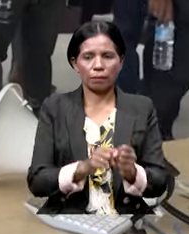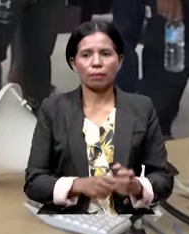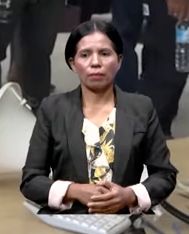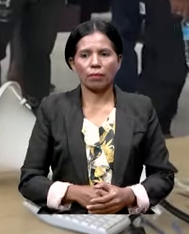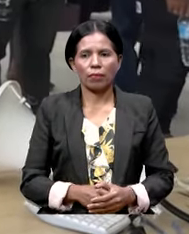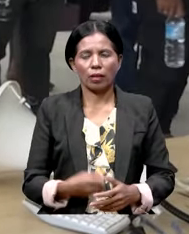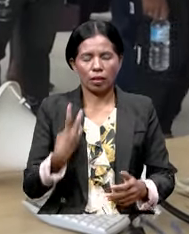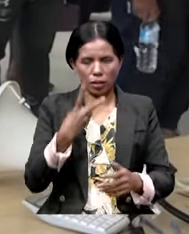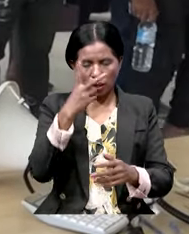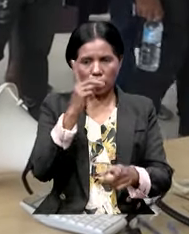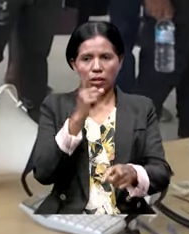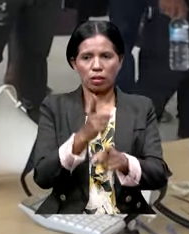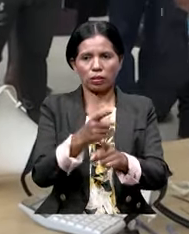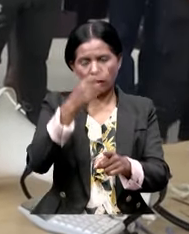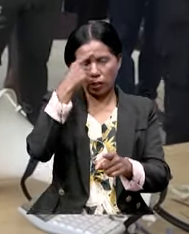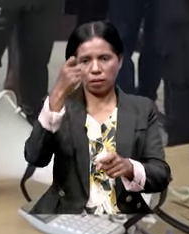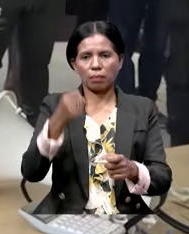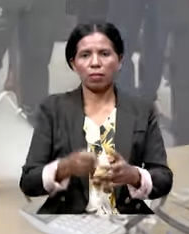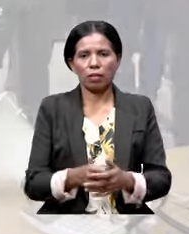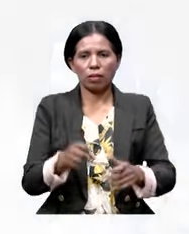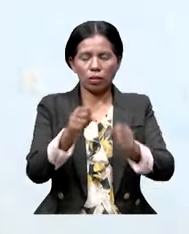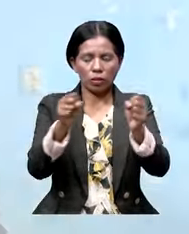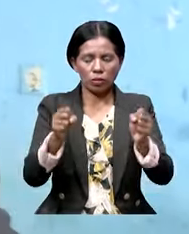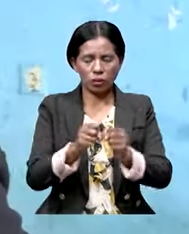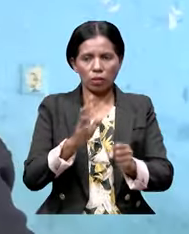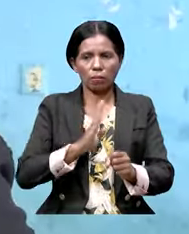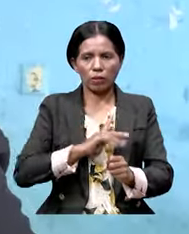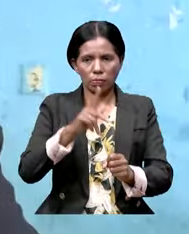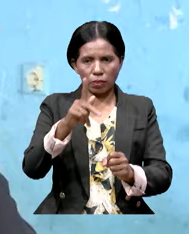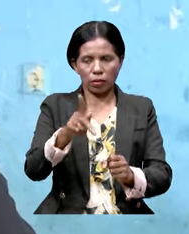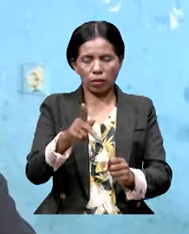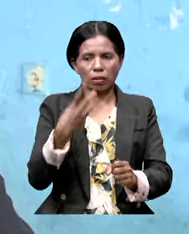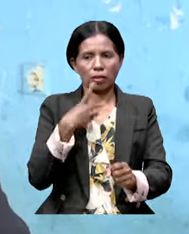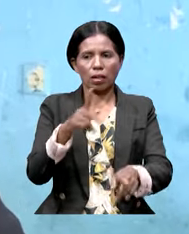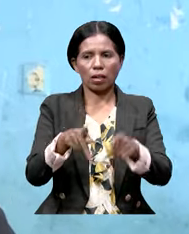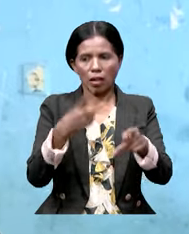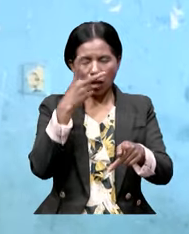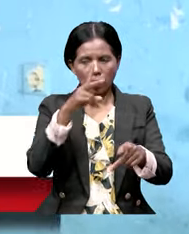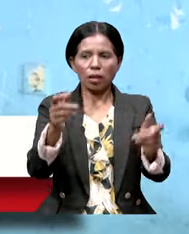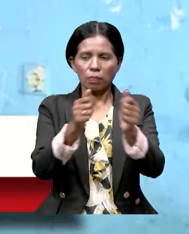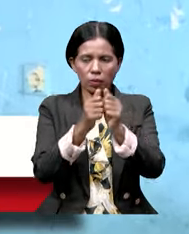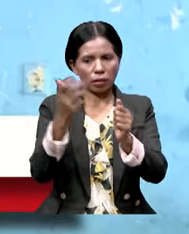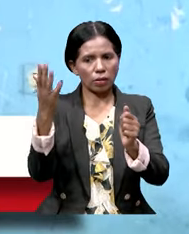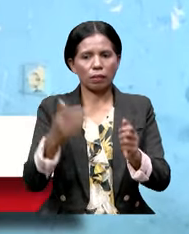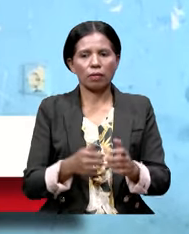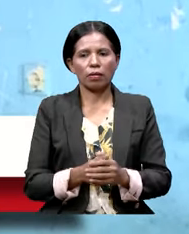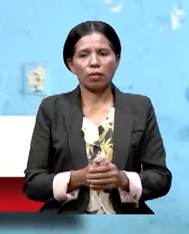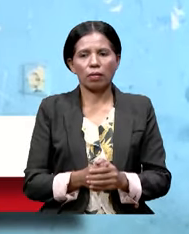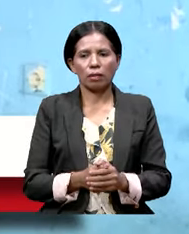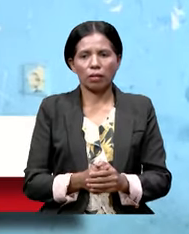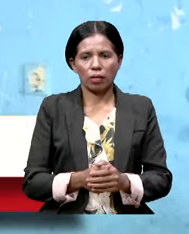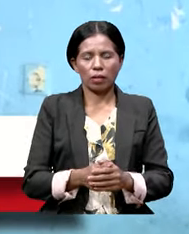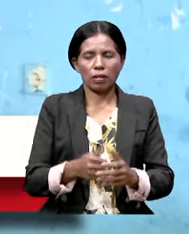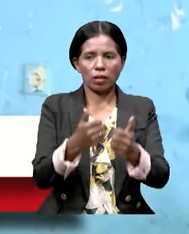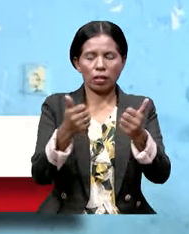na realidade tamba suku bebono que dane nina habitante ma kwembe ta toto acompanha neva e ao mesmo tempo al dia 20